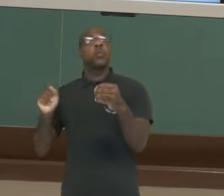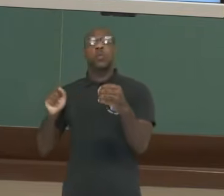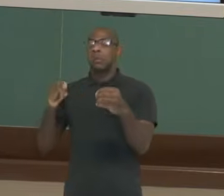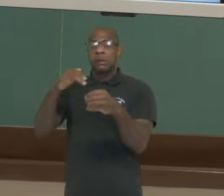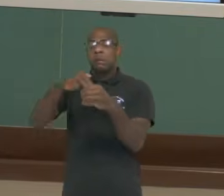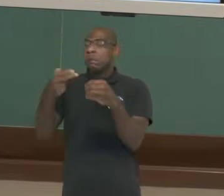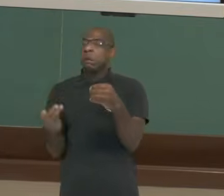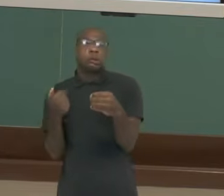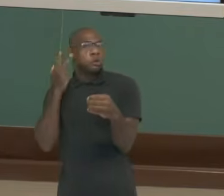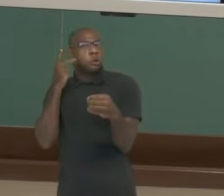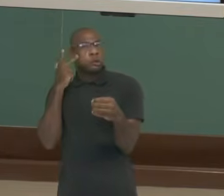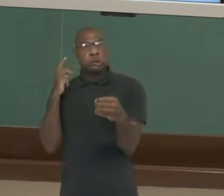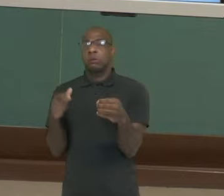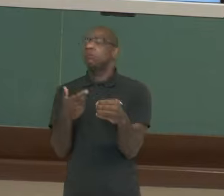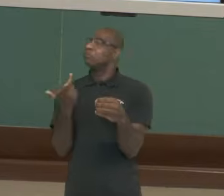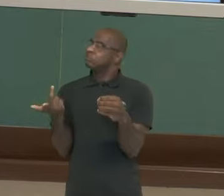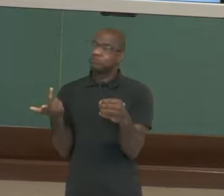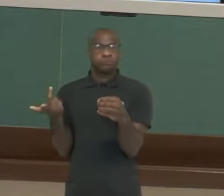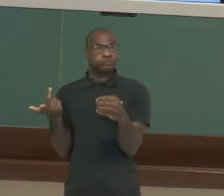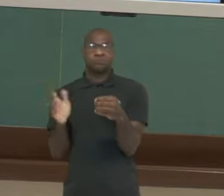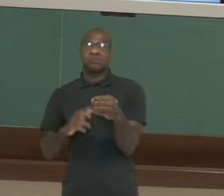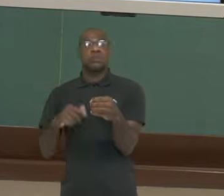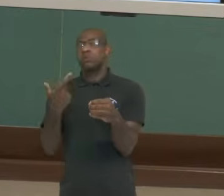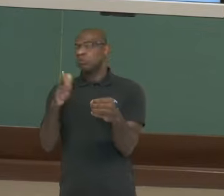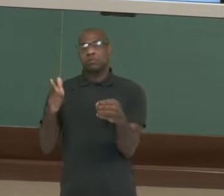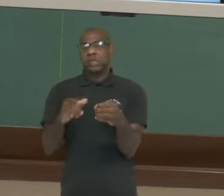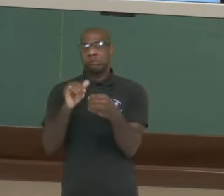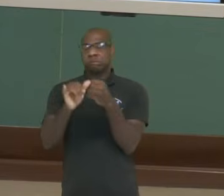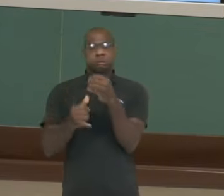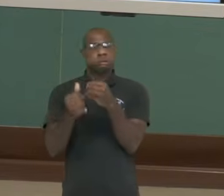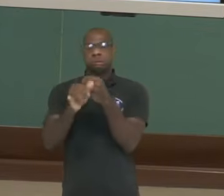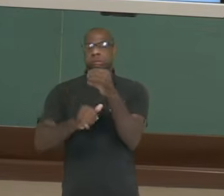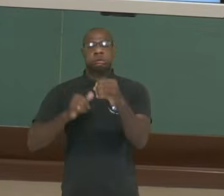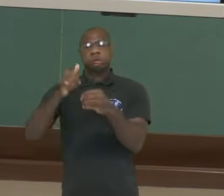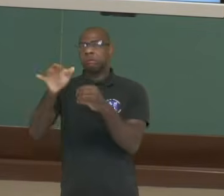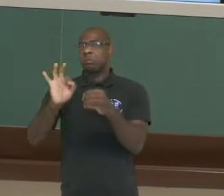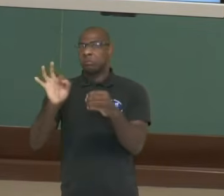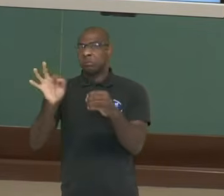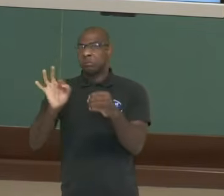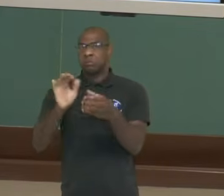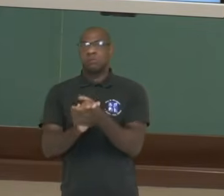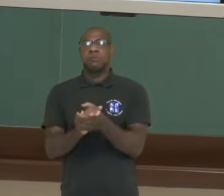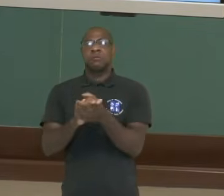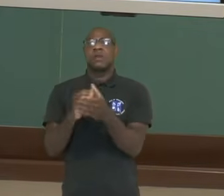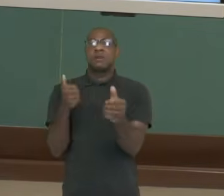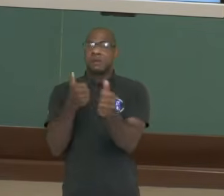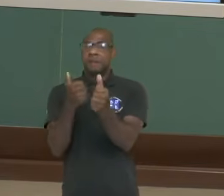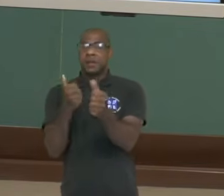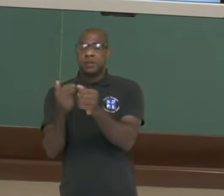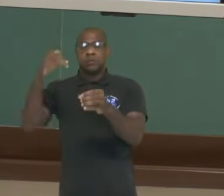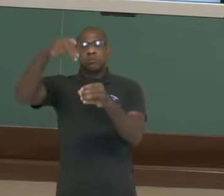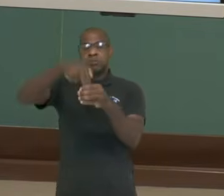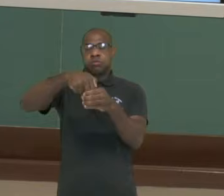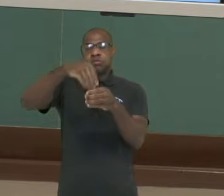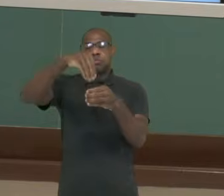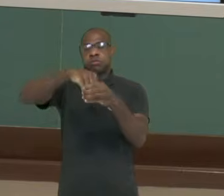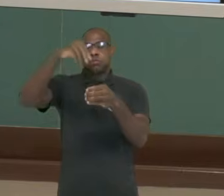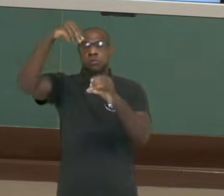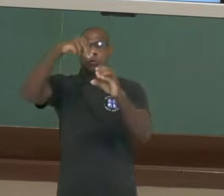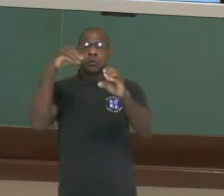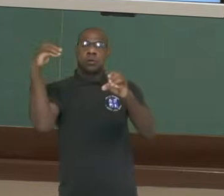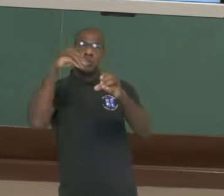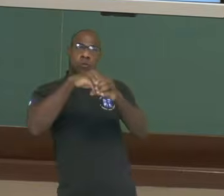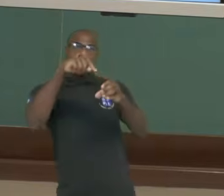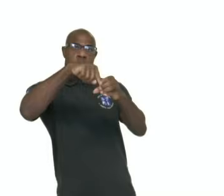neutro, ou seja, não apresenta carga nenhuma, então nêutrons e prótons estão bem próximos aqui no núcleo, na região central,